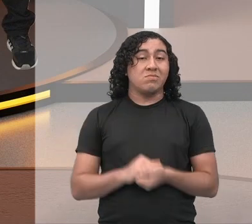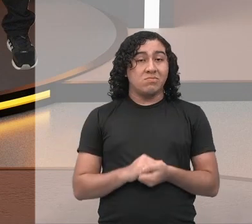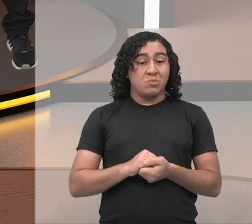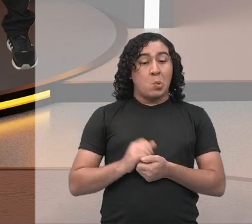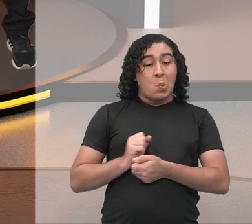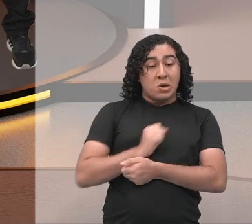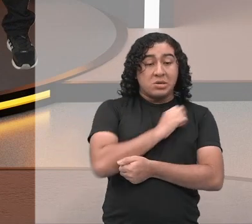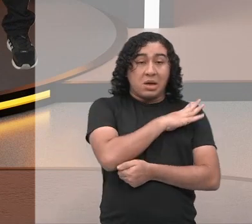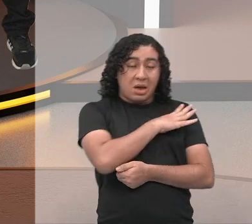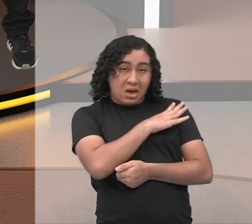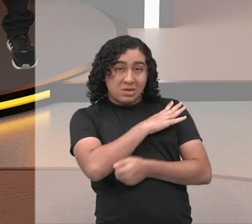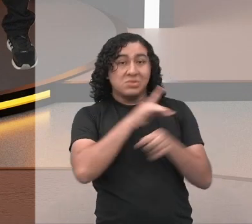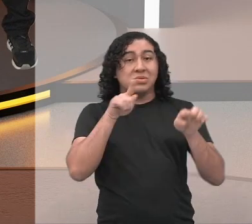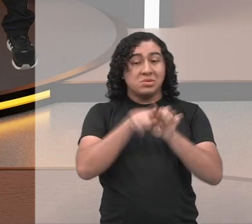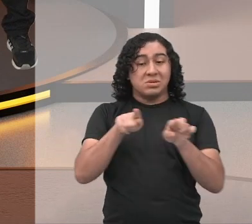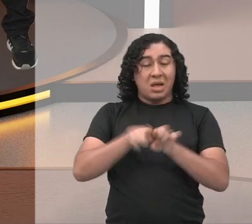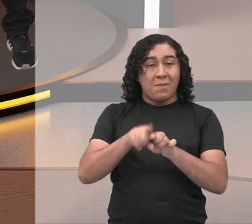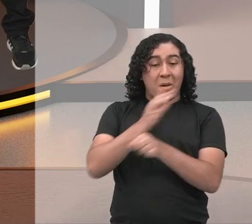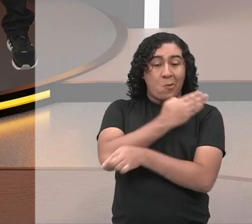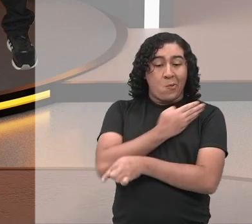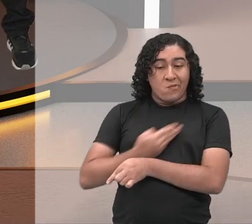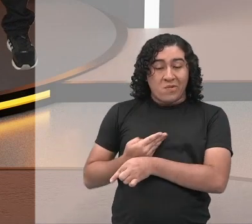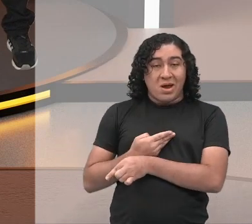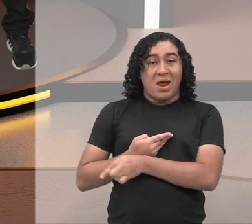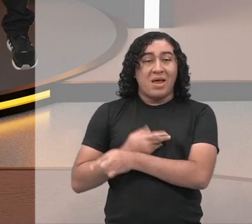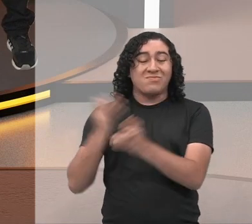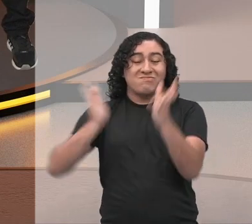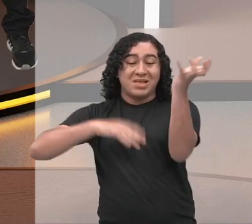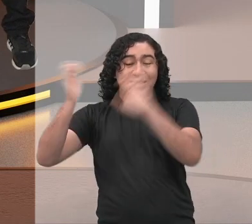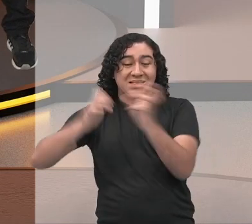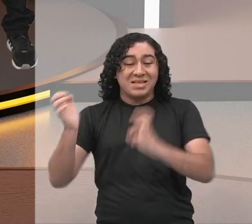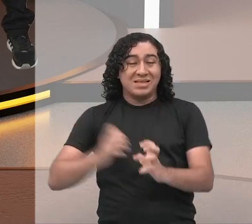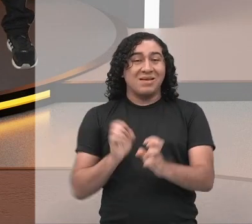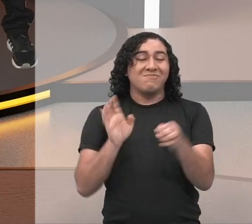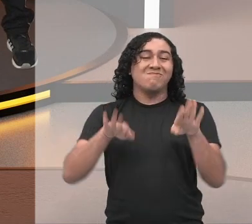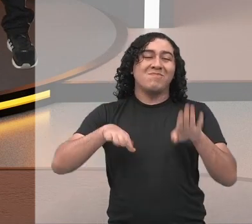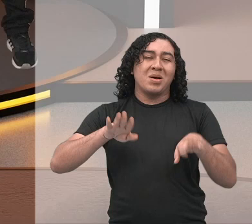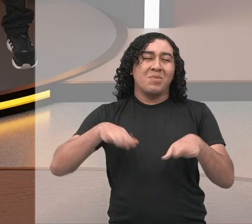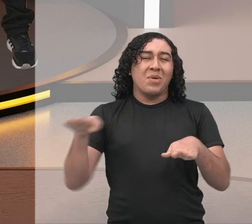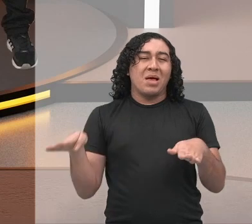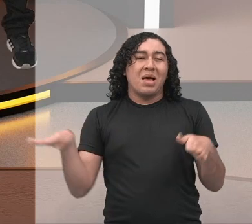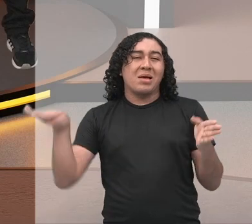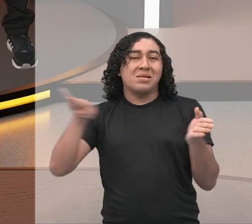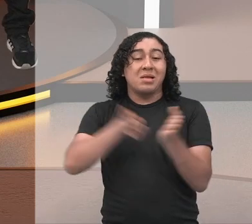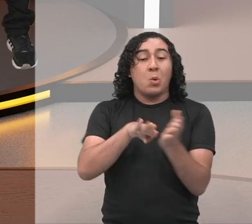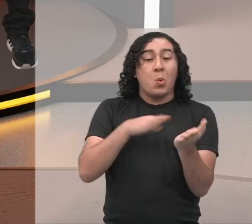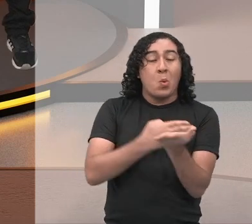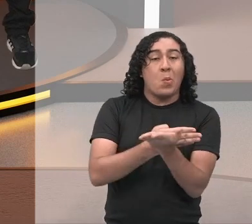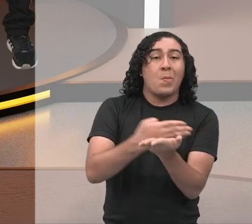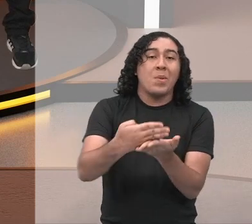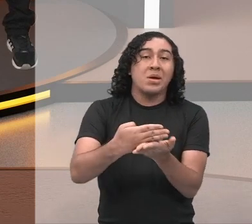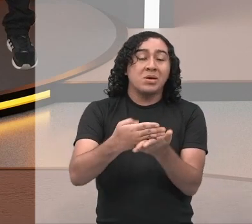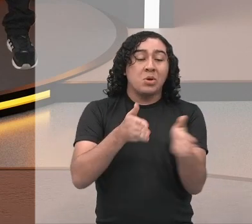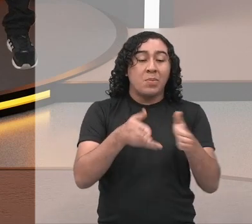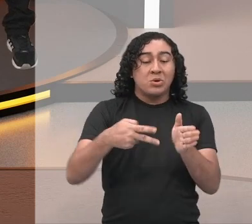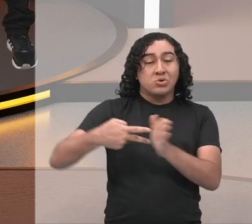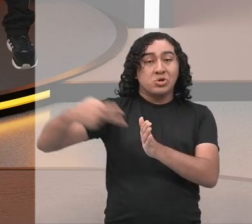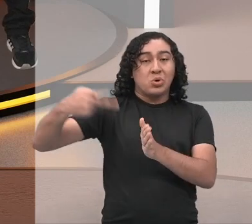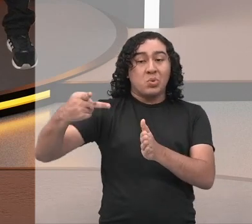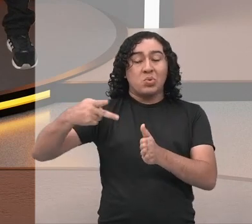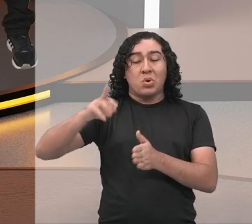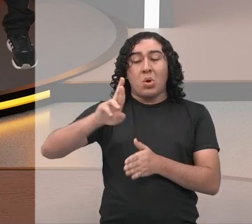em conflito e essa guerra, por assim dizer, durou até o início do segundo reinado, chegando a